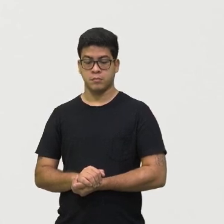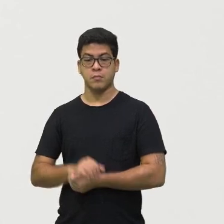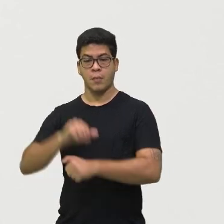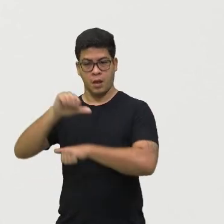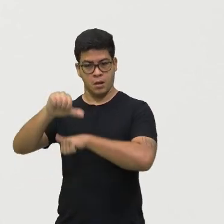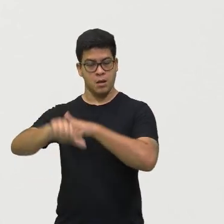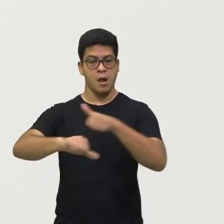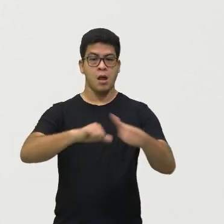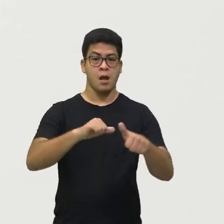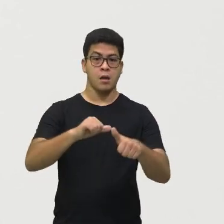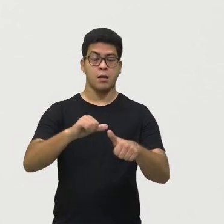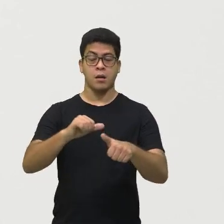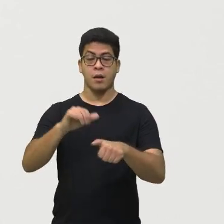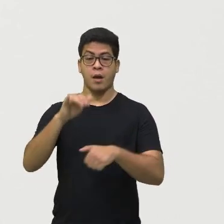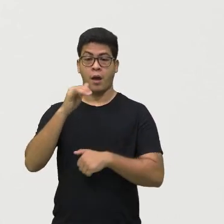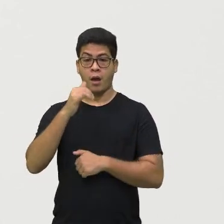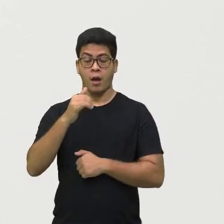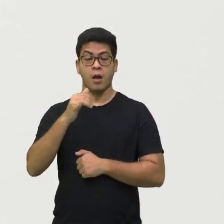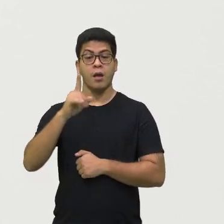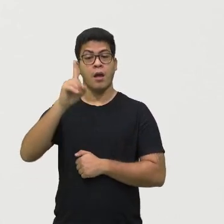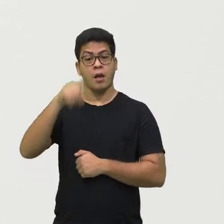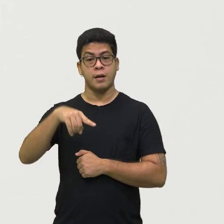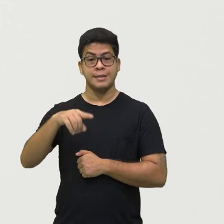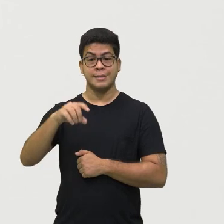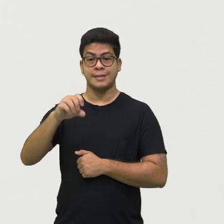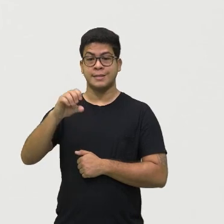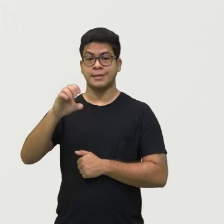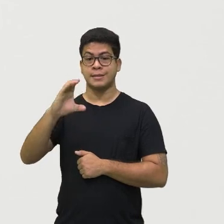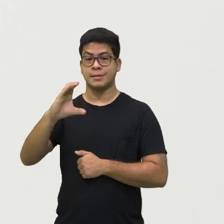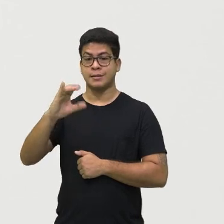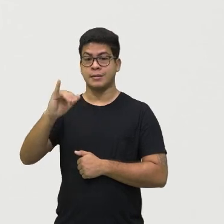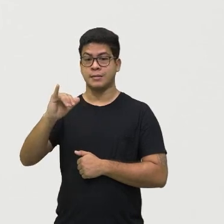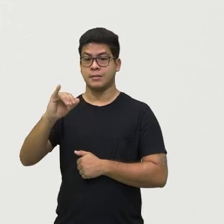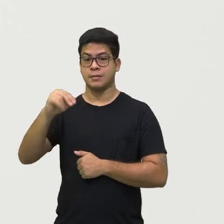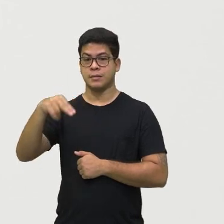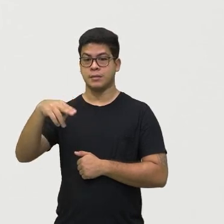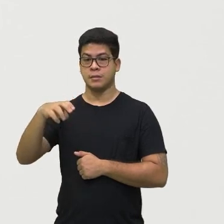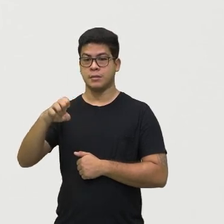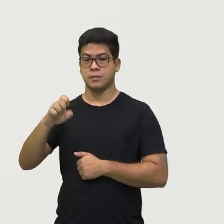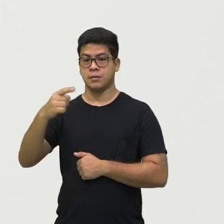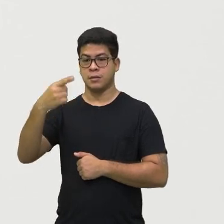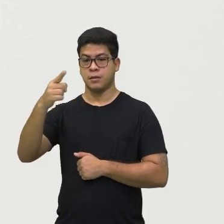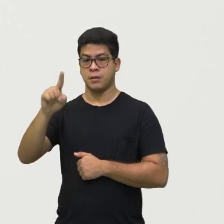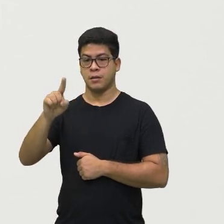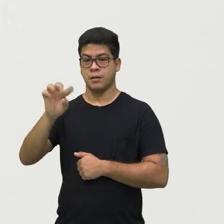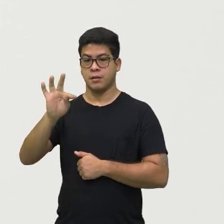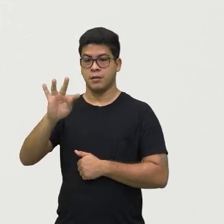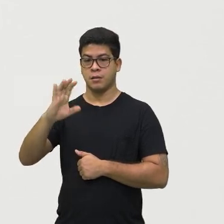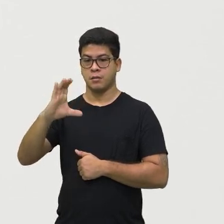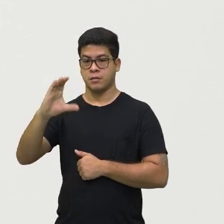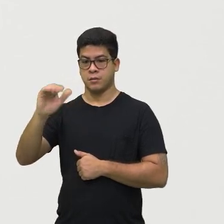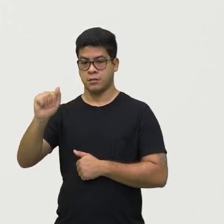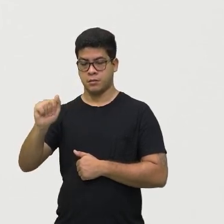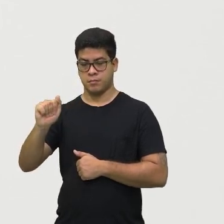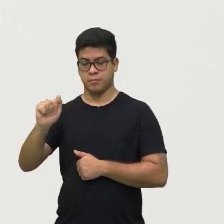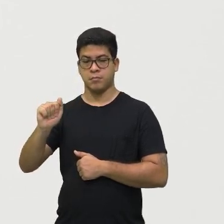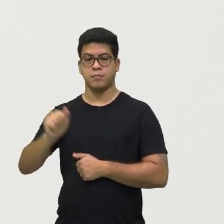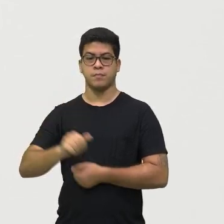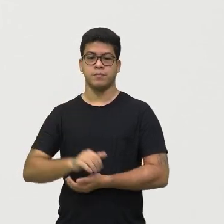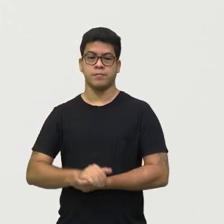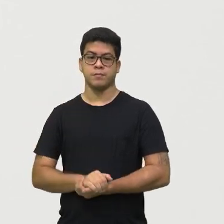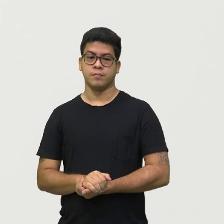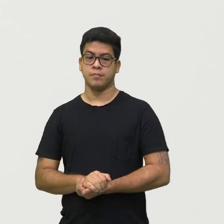será transformada em energia cinética, né? Porque é energia de movimento, né? Já que ela está se